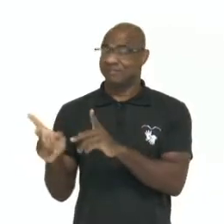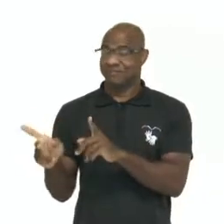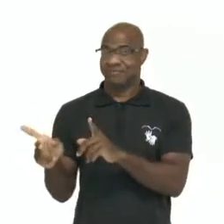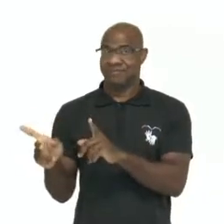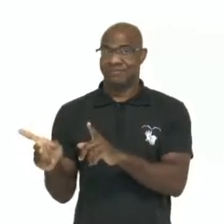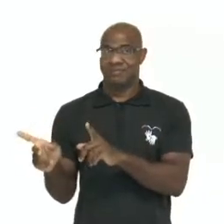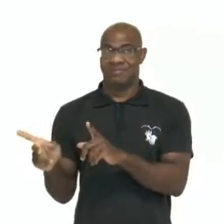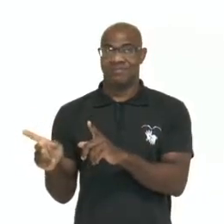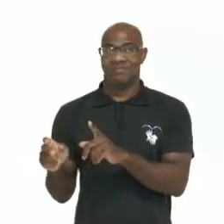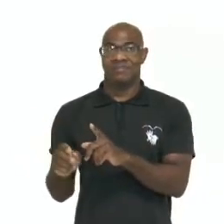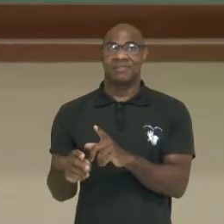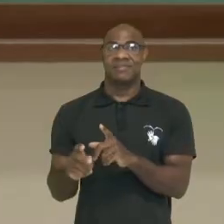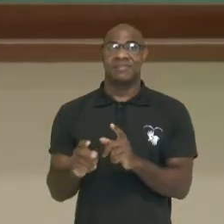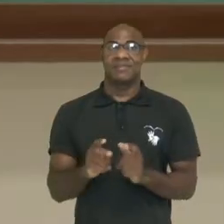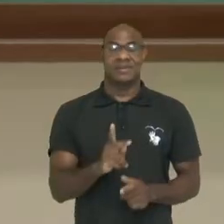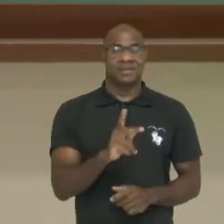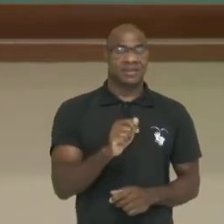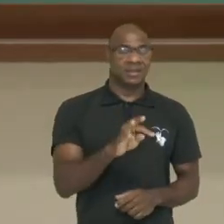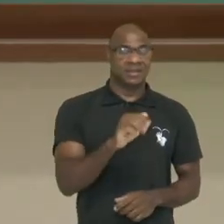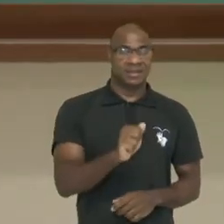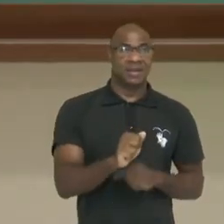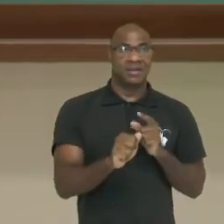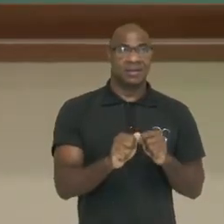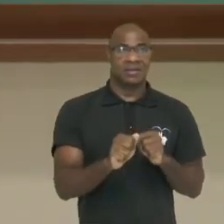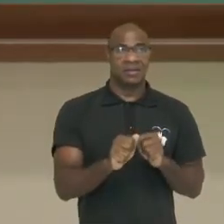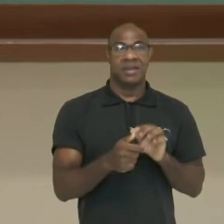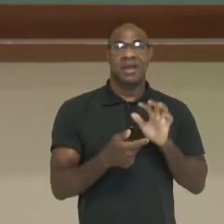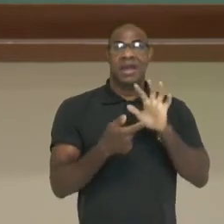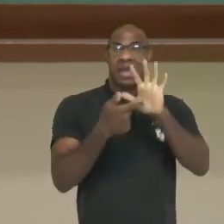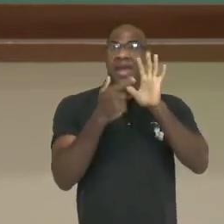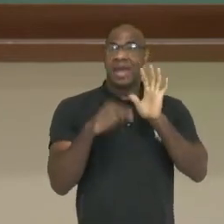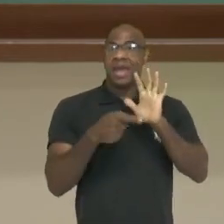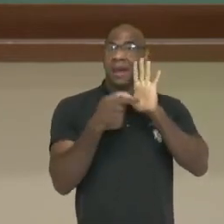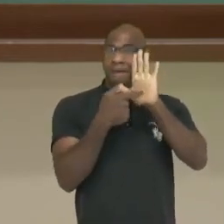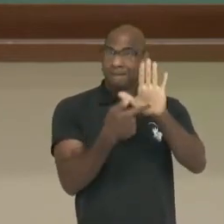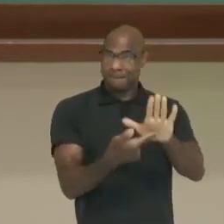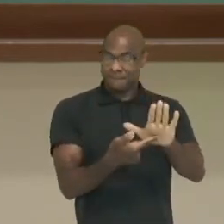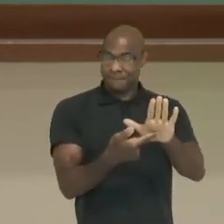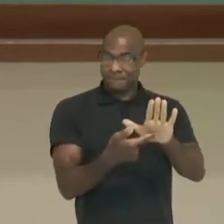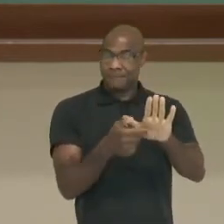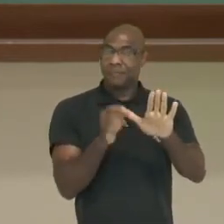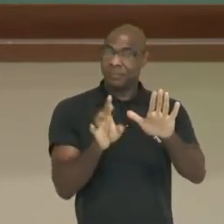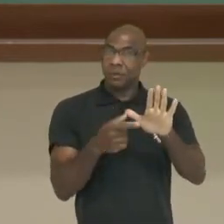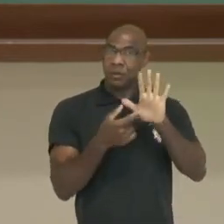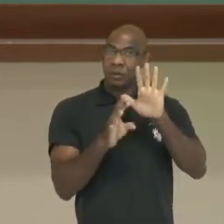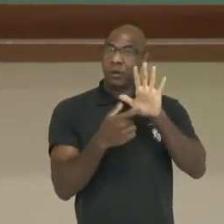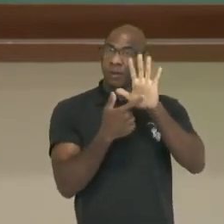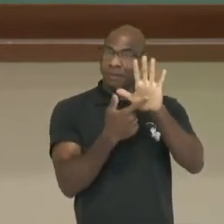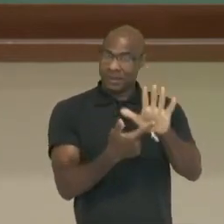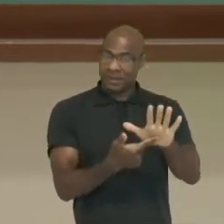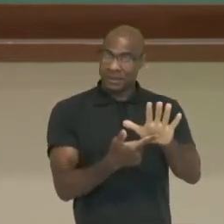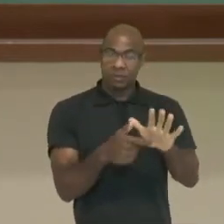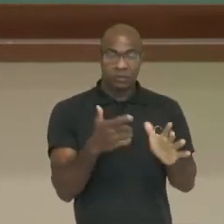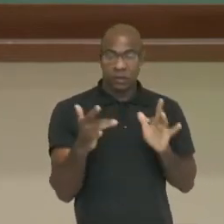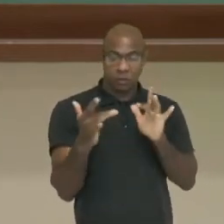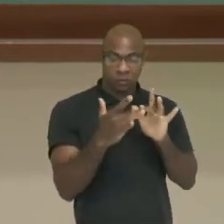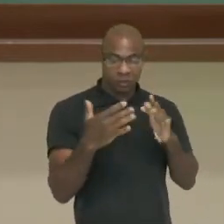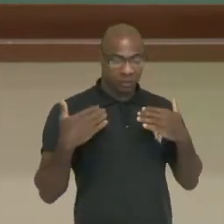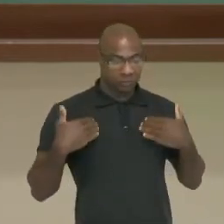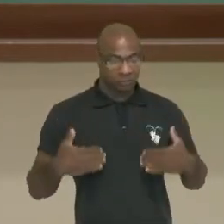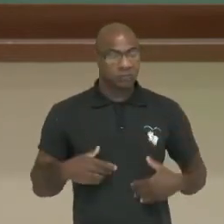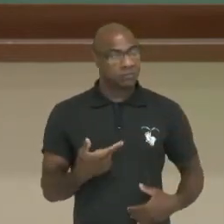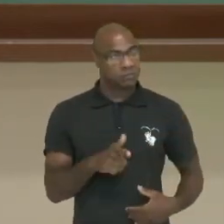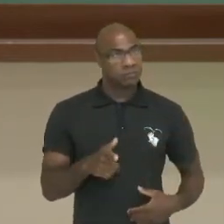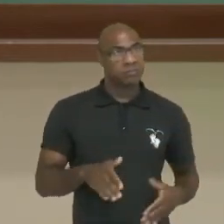lembrados? Kata representa a apresentação, né, que é um coletivo que não tem contato físico, e